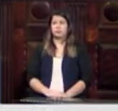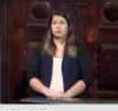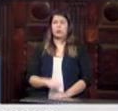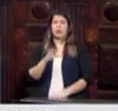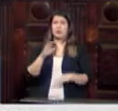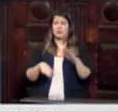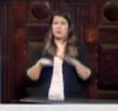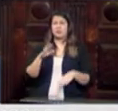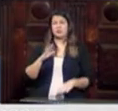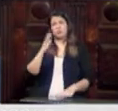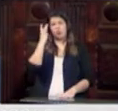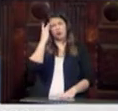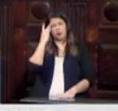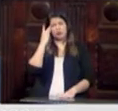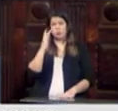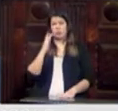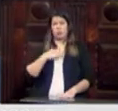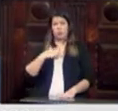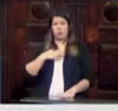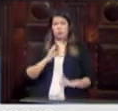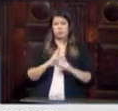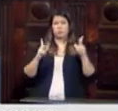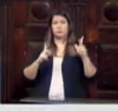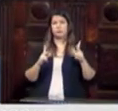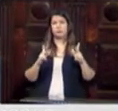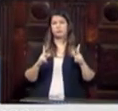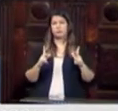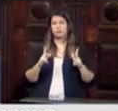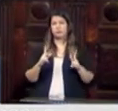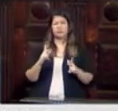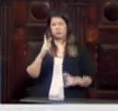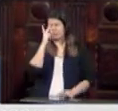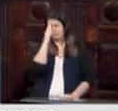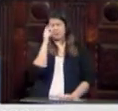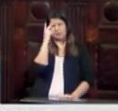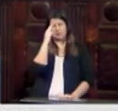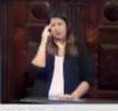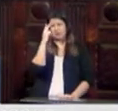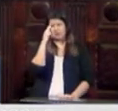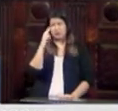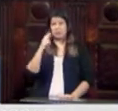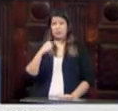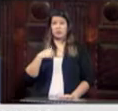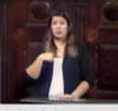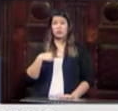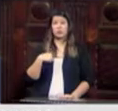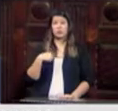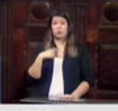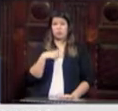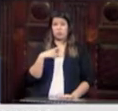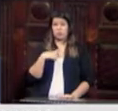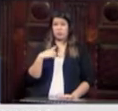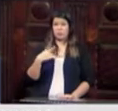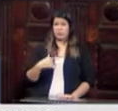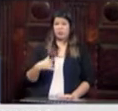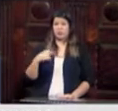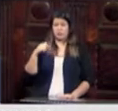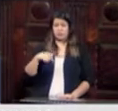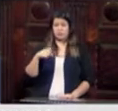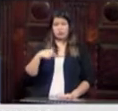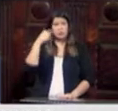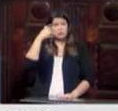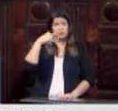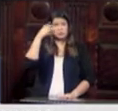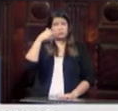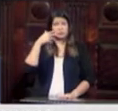quando acontece, absolutamente salutar. Eu tenho pena que, nesse expediente final aqui,